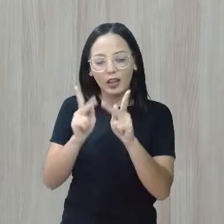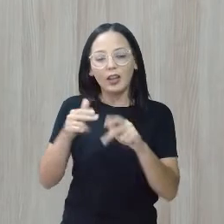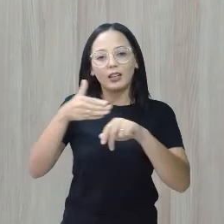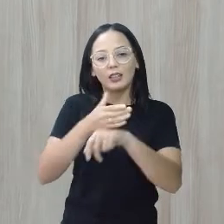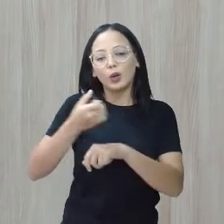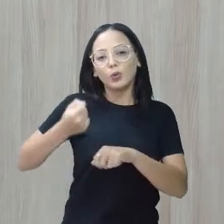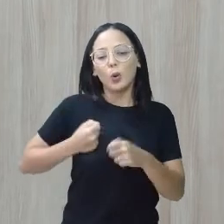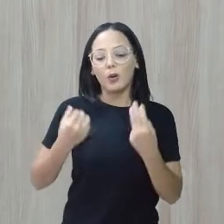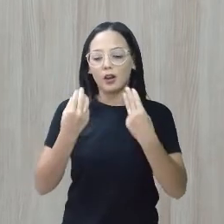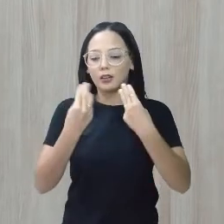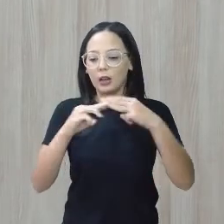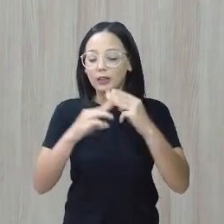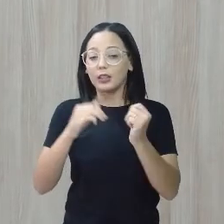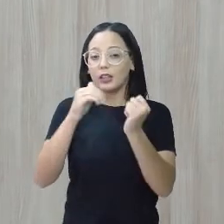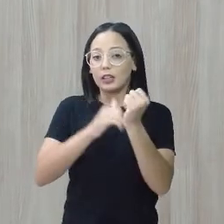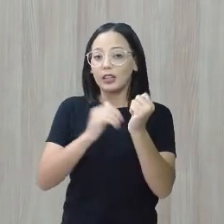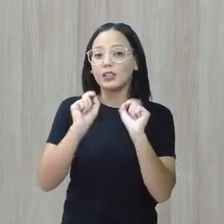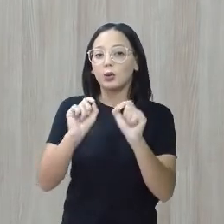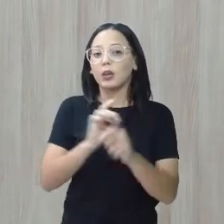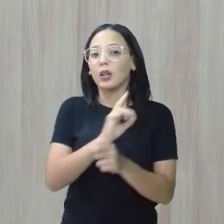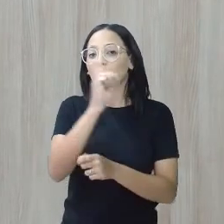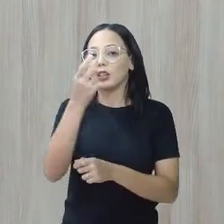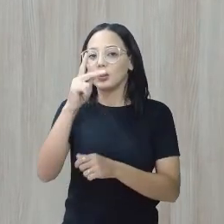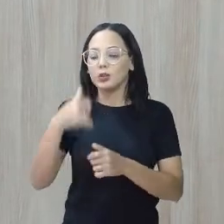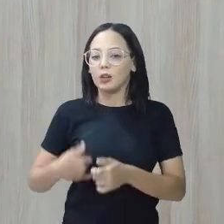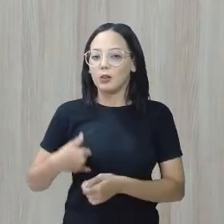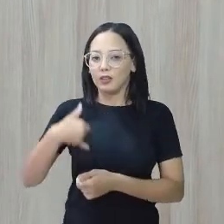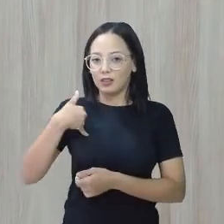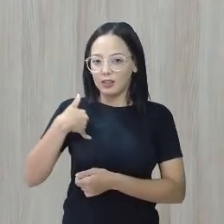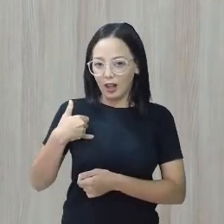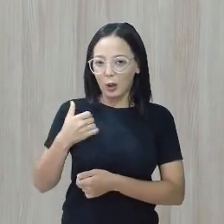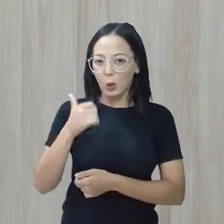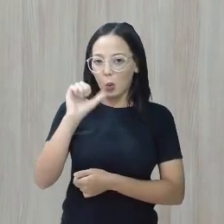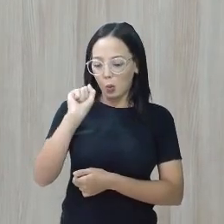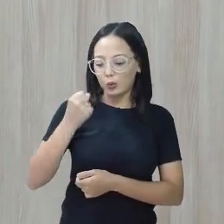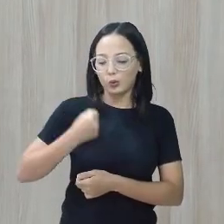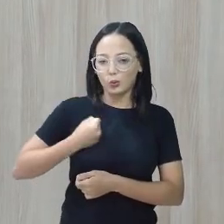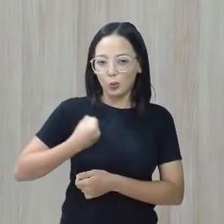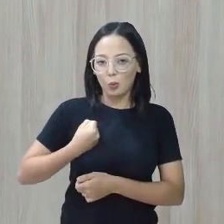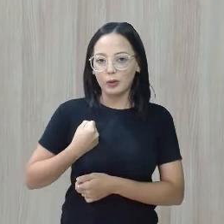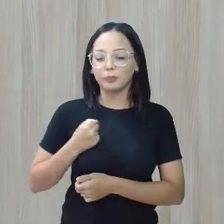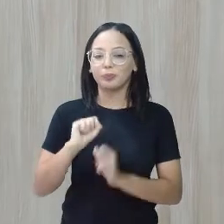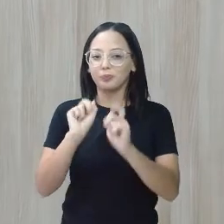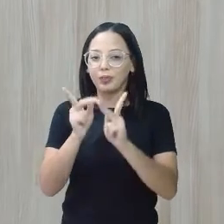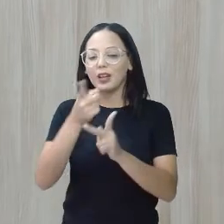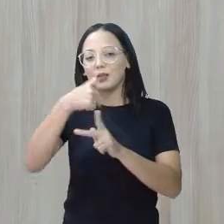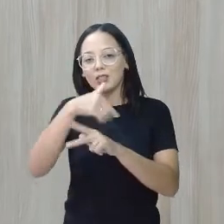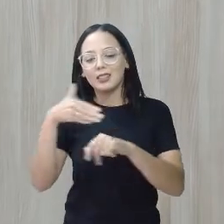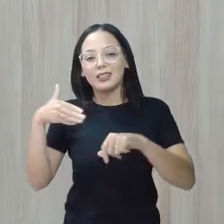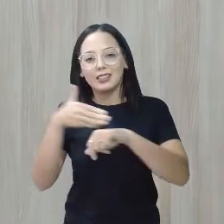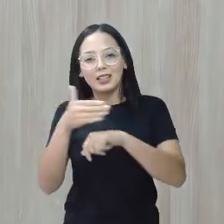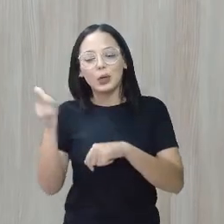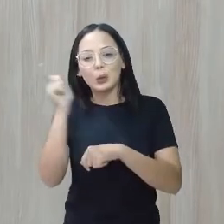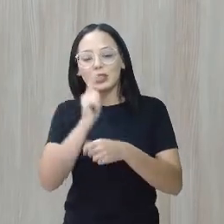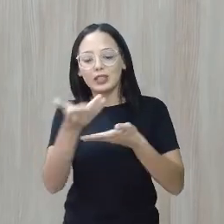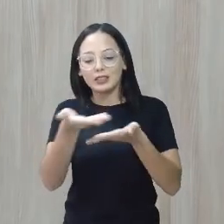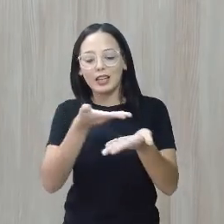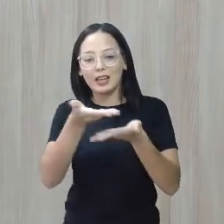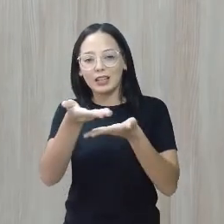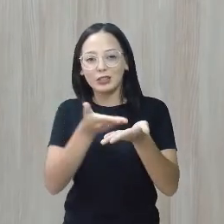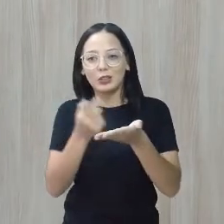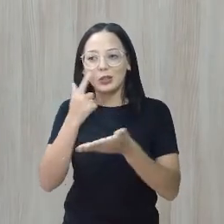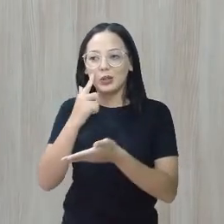sua matrícula e a sua senha, a data do seu aniversário com 8 dígitos, tá bom? Então, entra aí para conseguir interagir. A Helena já tá ali, ó,